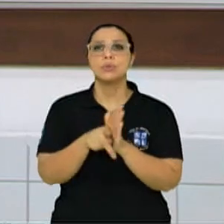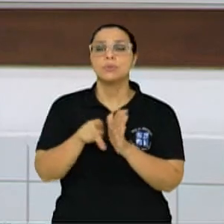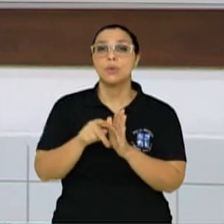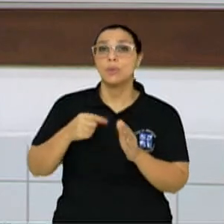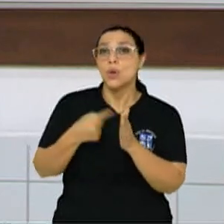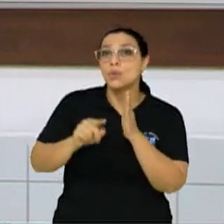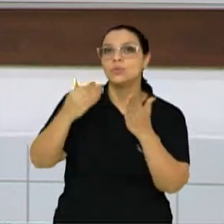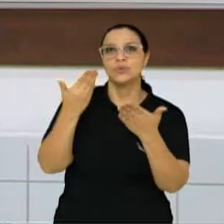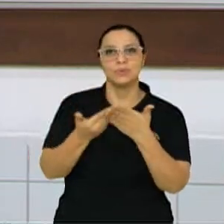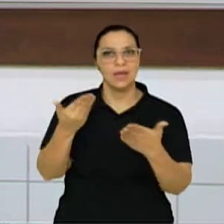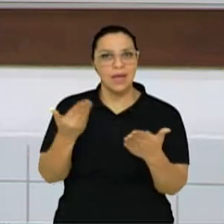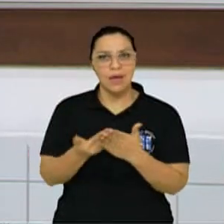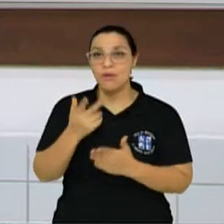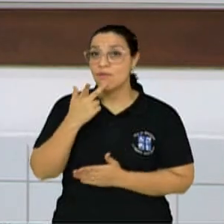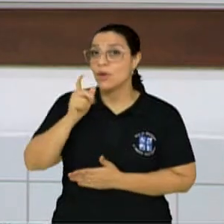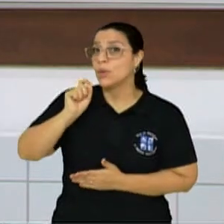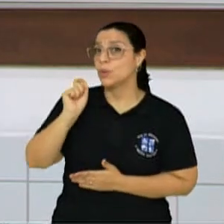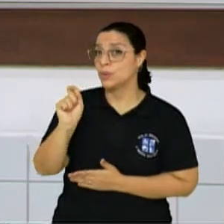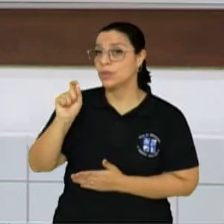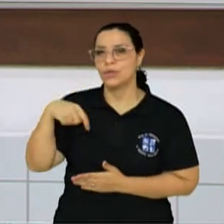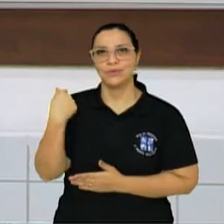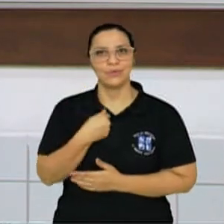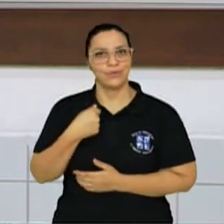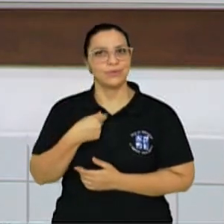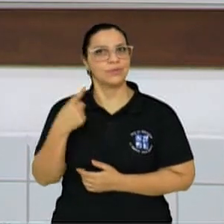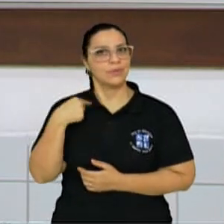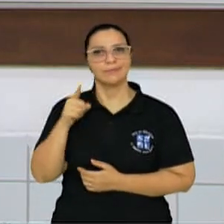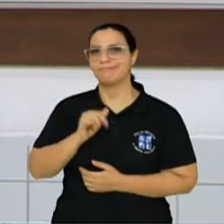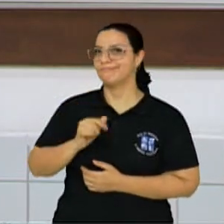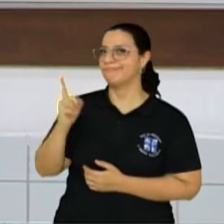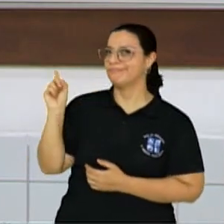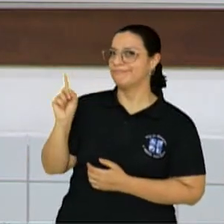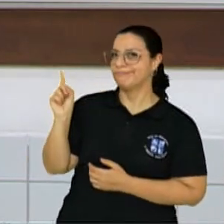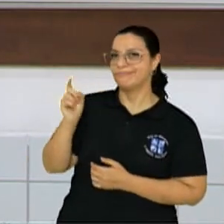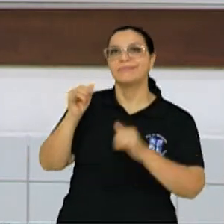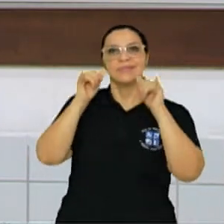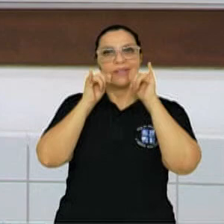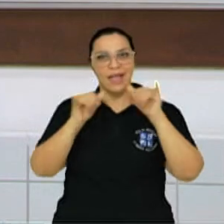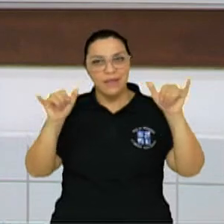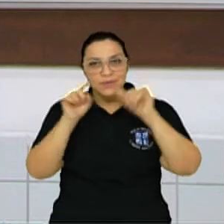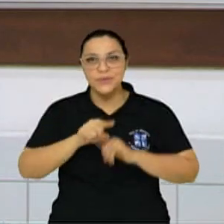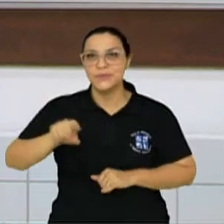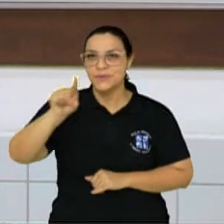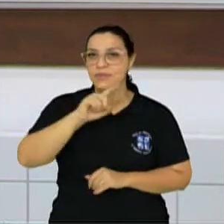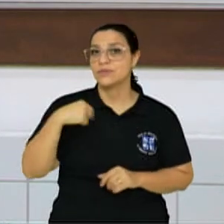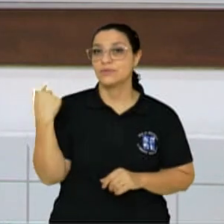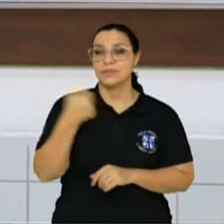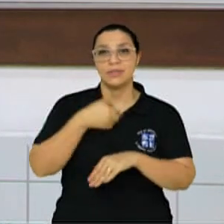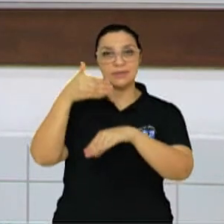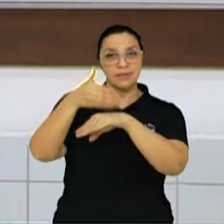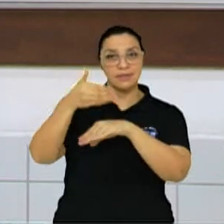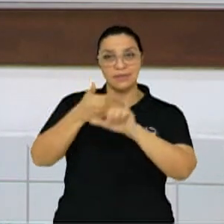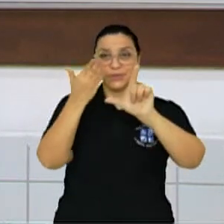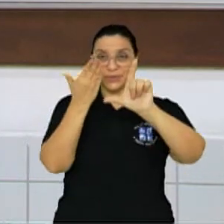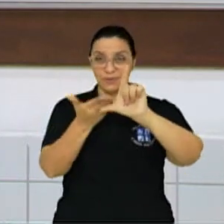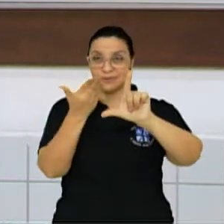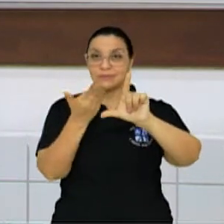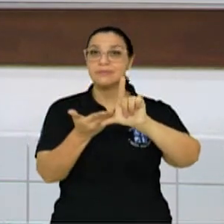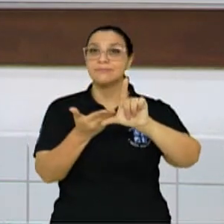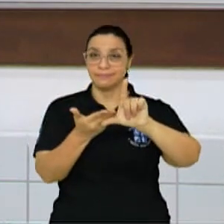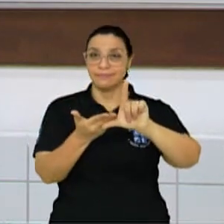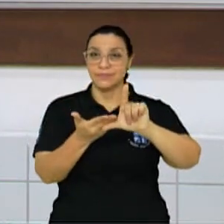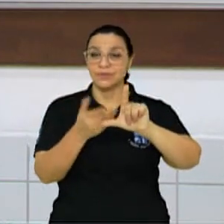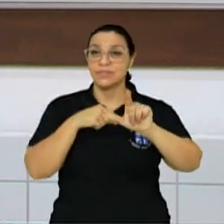nossa última aula, só que antes, é claro, que eu tenho que lembrar vocês para que acessem a plataforma do Google